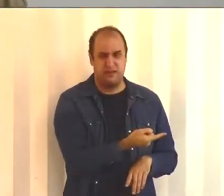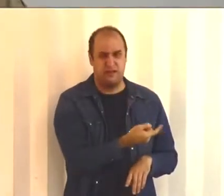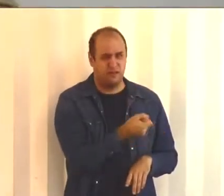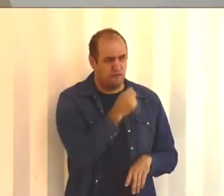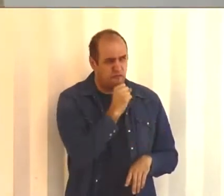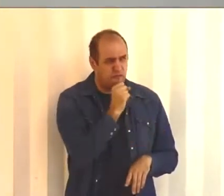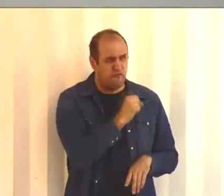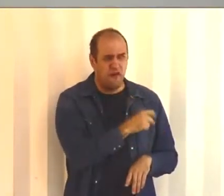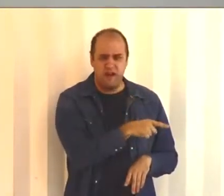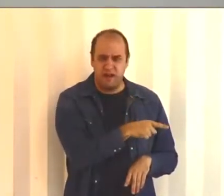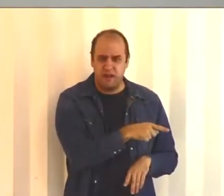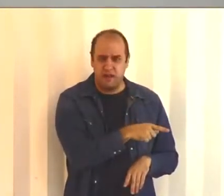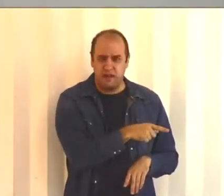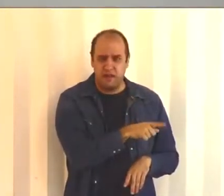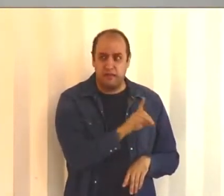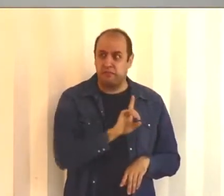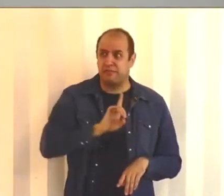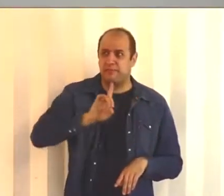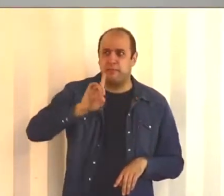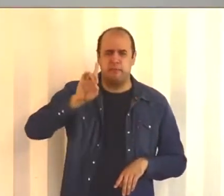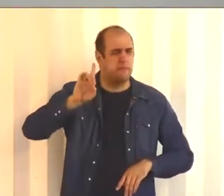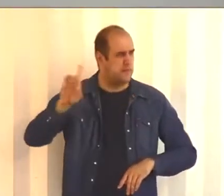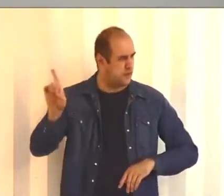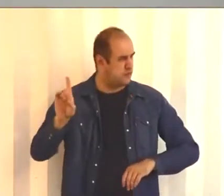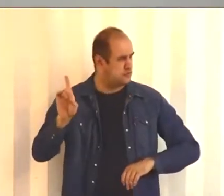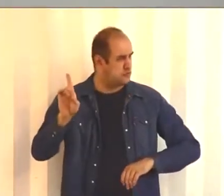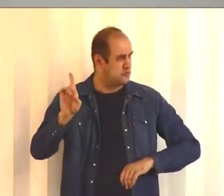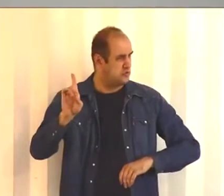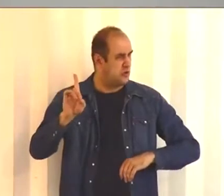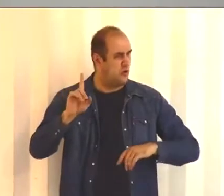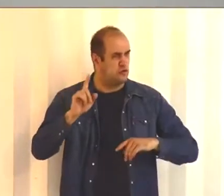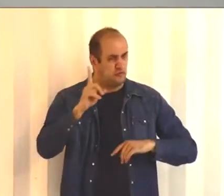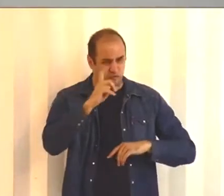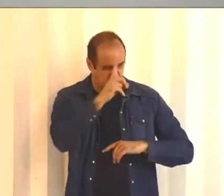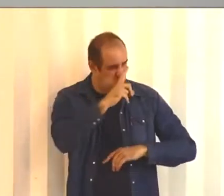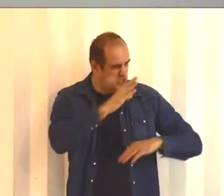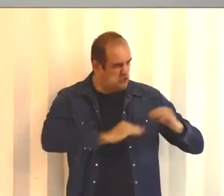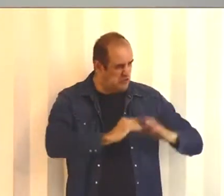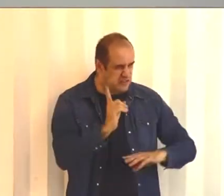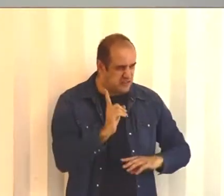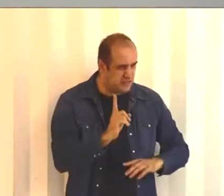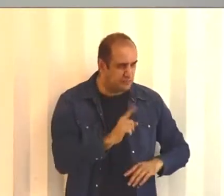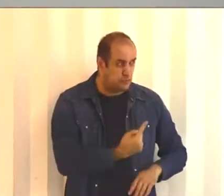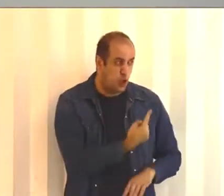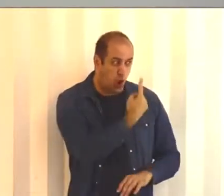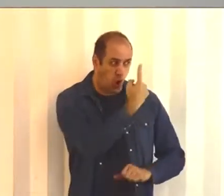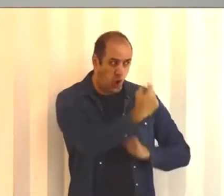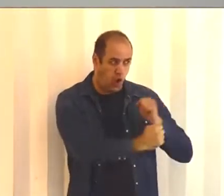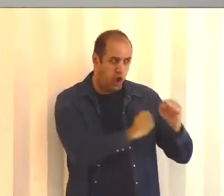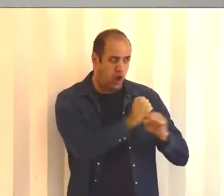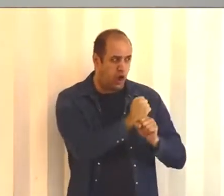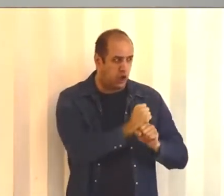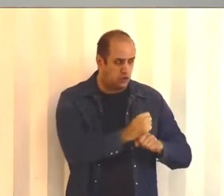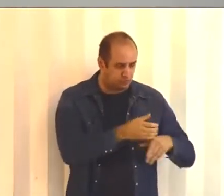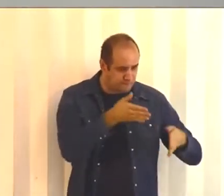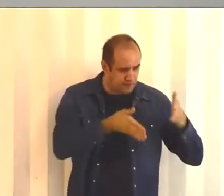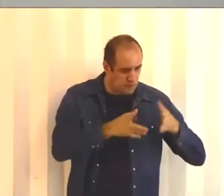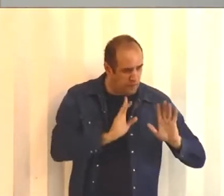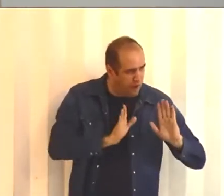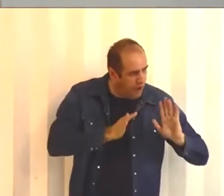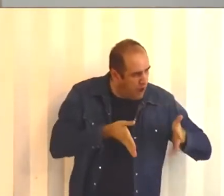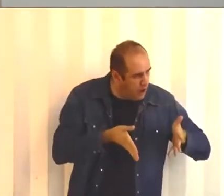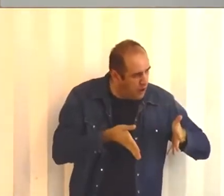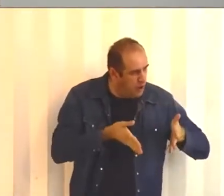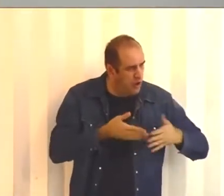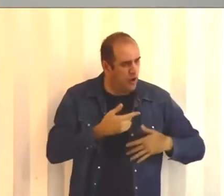velha? Acaso para o Senhor a coisa demasiadamente difícil? Daqui a um ano, neste mesmo tempo,